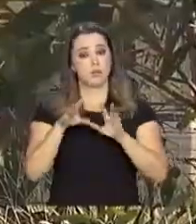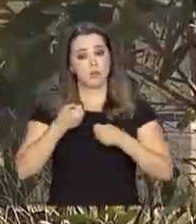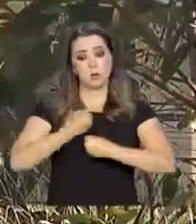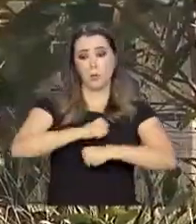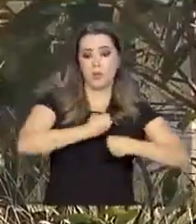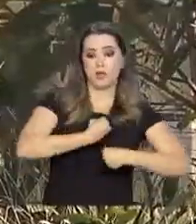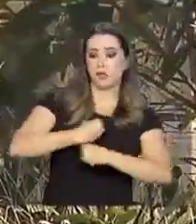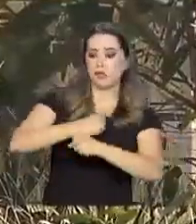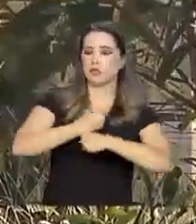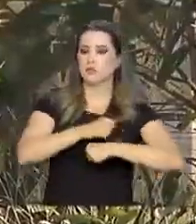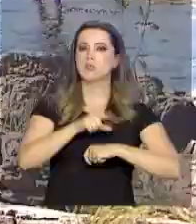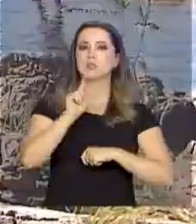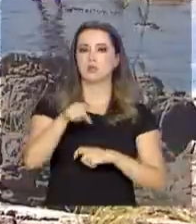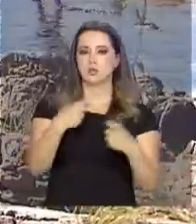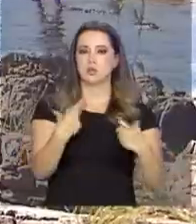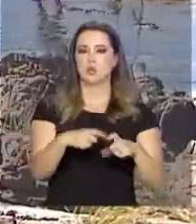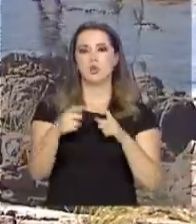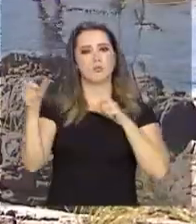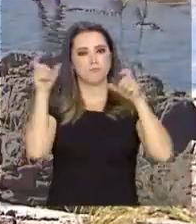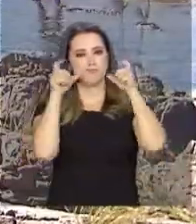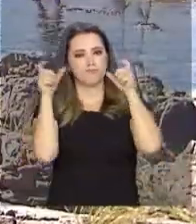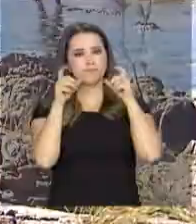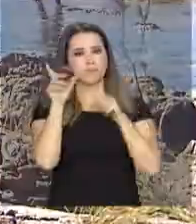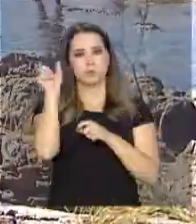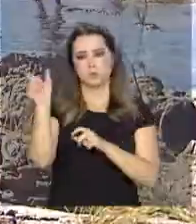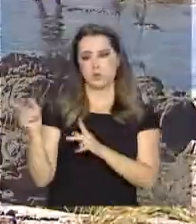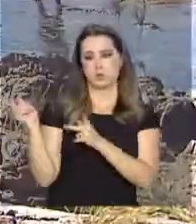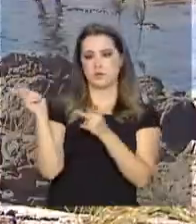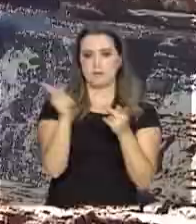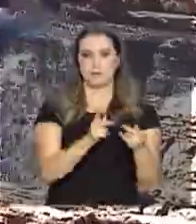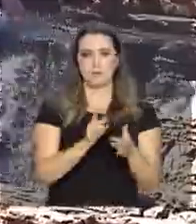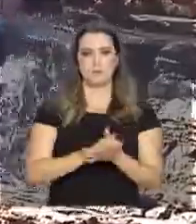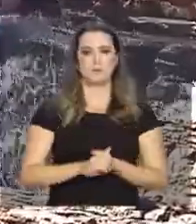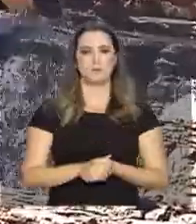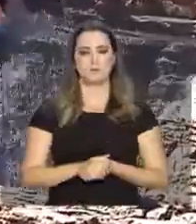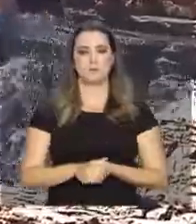Chapada dos Veadeiros são pontos que chamam a atenção dos visitantes.